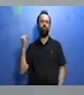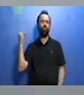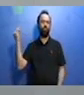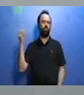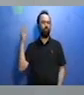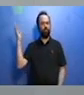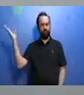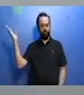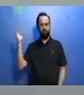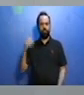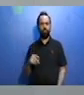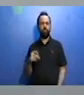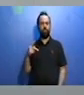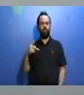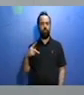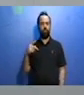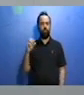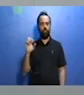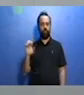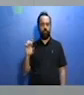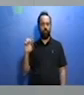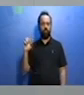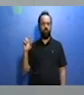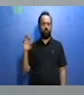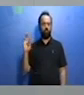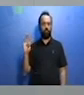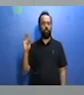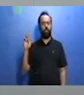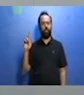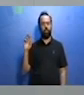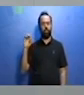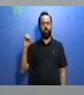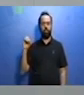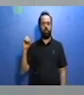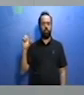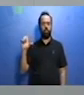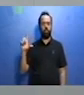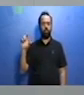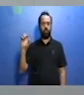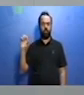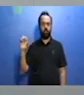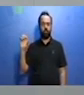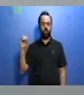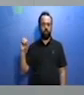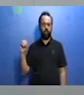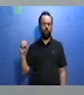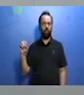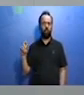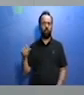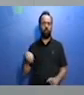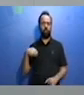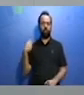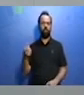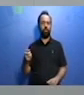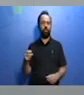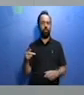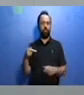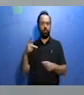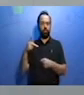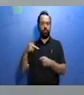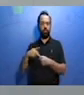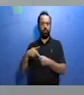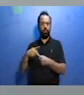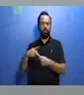o petróleo. O petróleo em geral ele está associado ao uso de combustíveis como a gasolina e o óleo